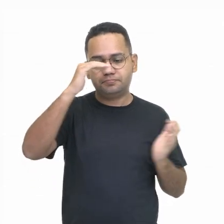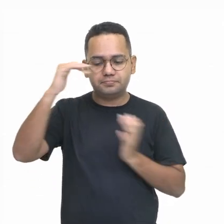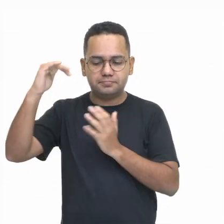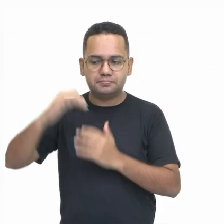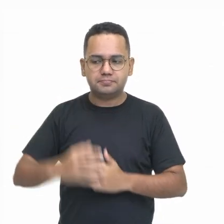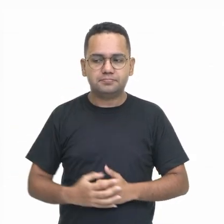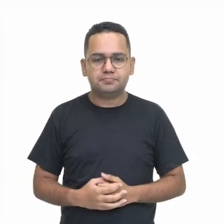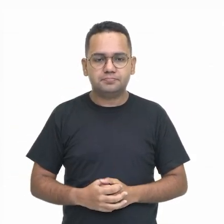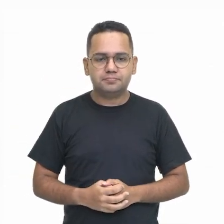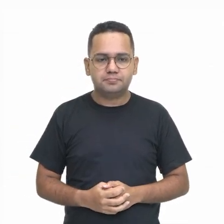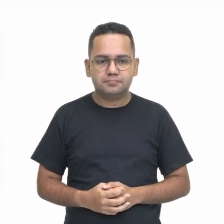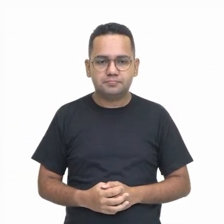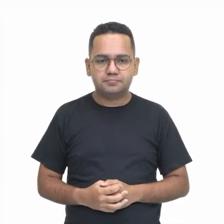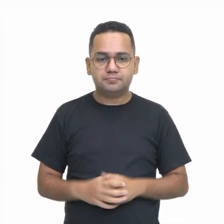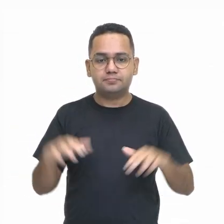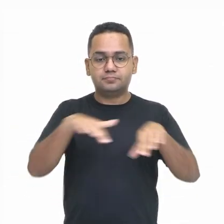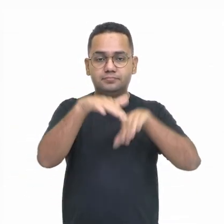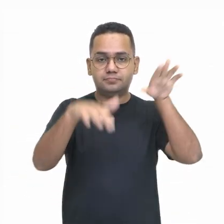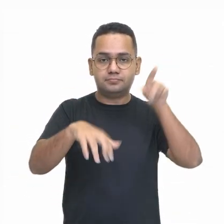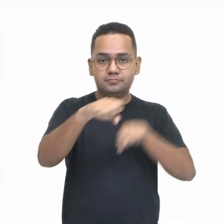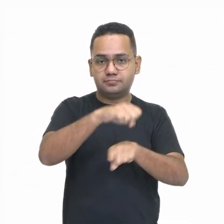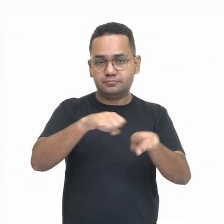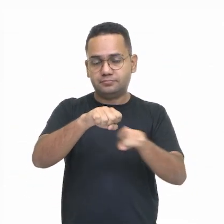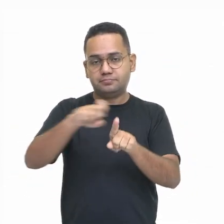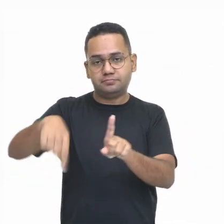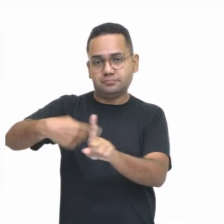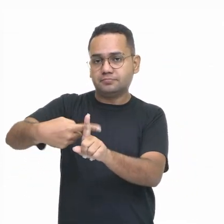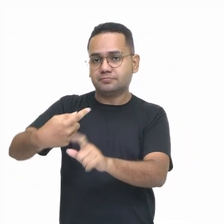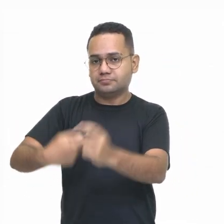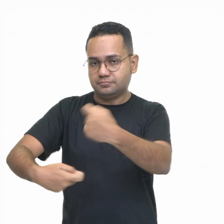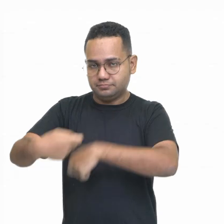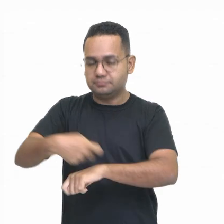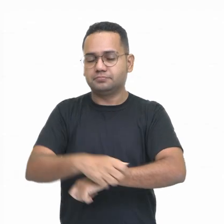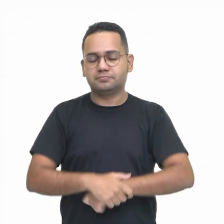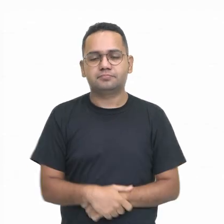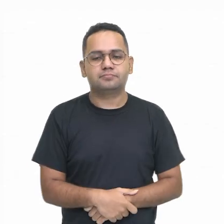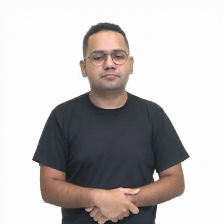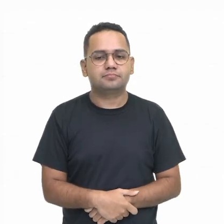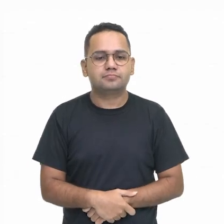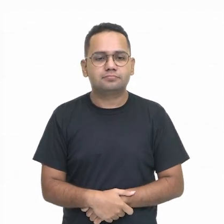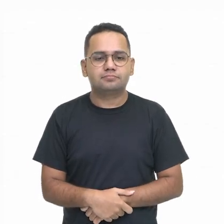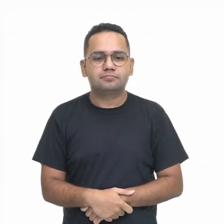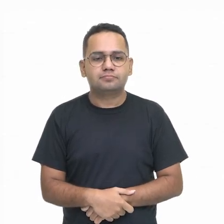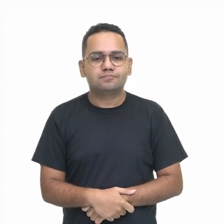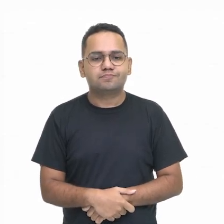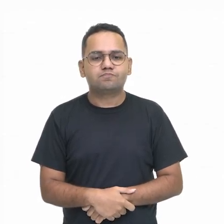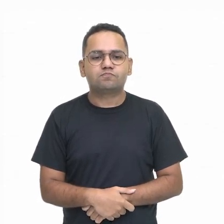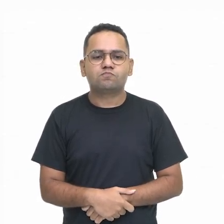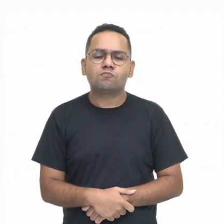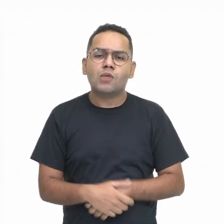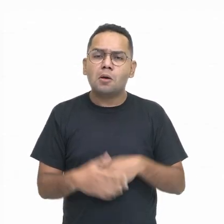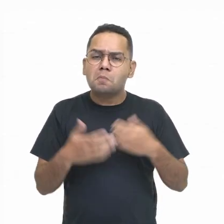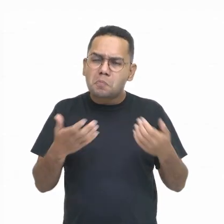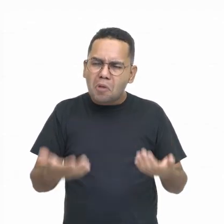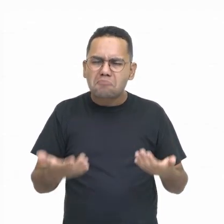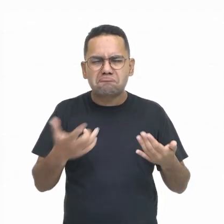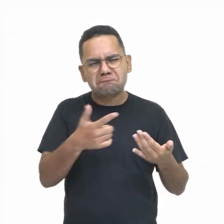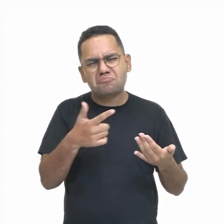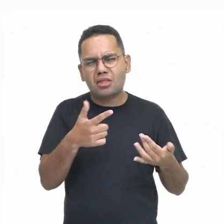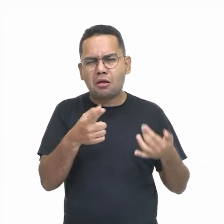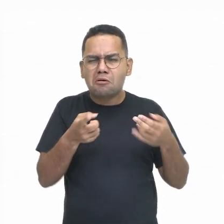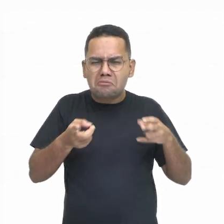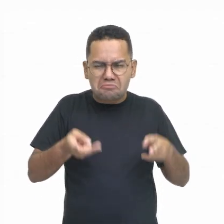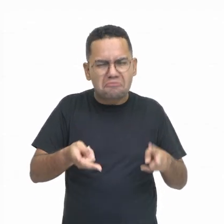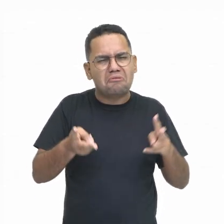e social e econômica. A persistente desigualdade social e econômica nas